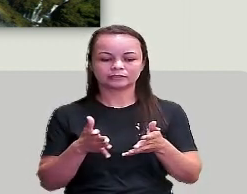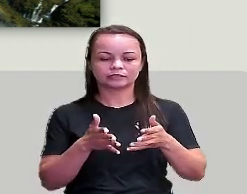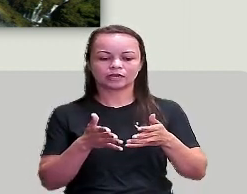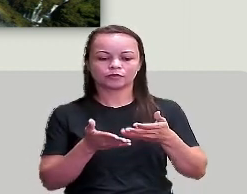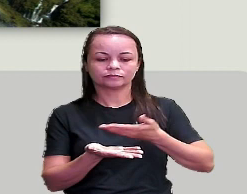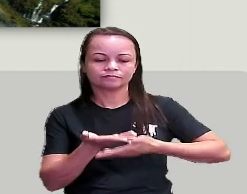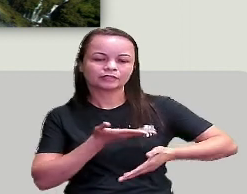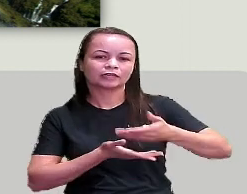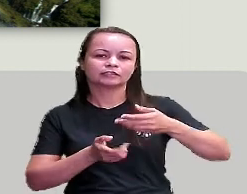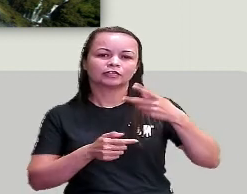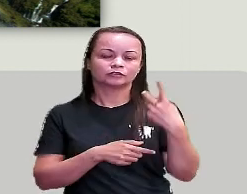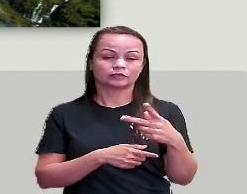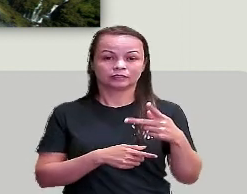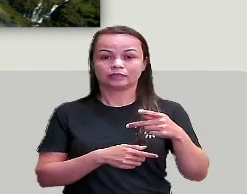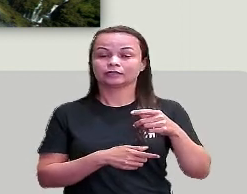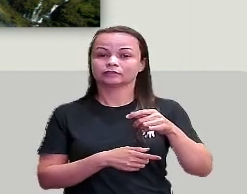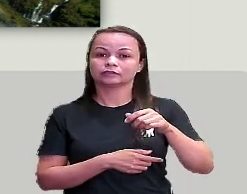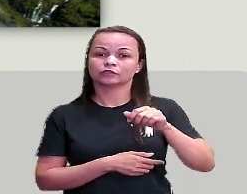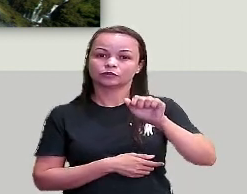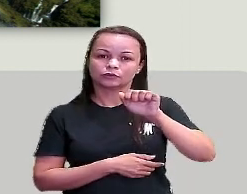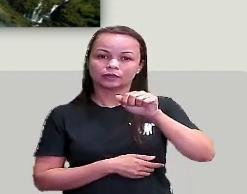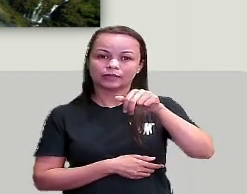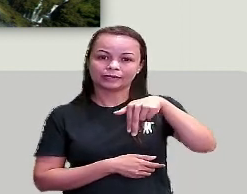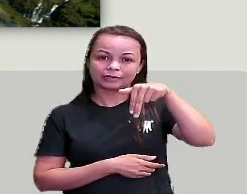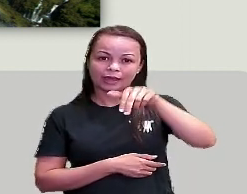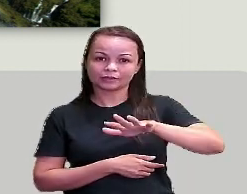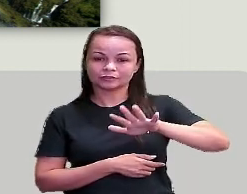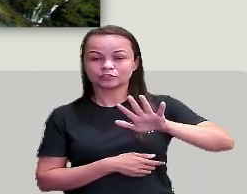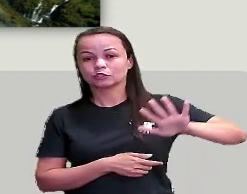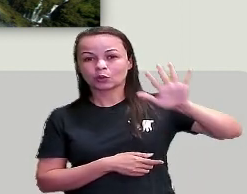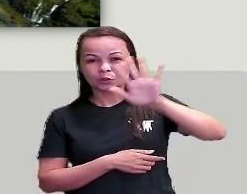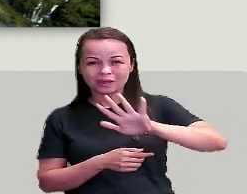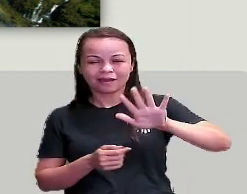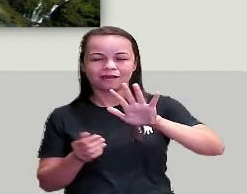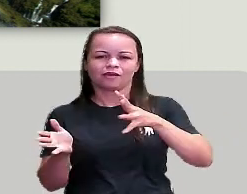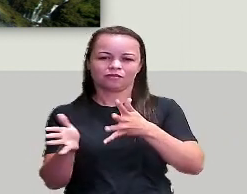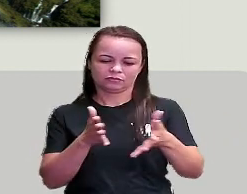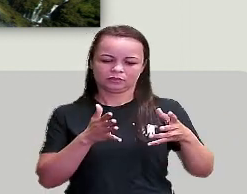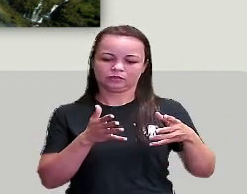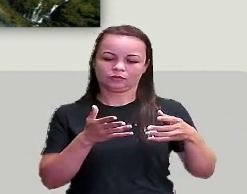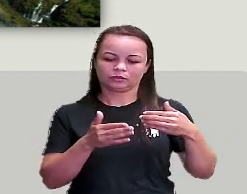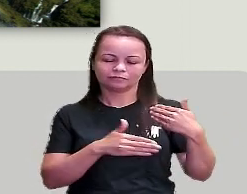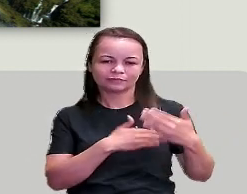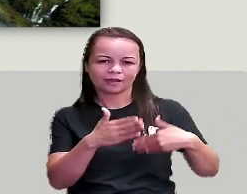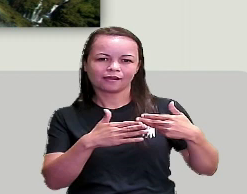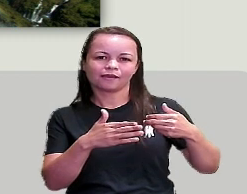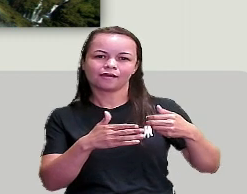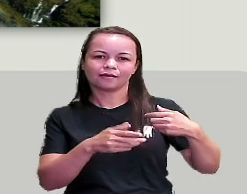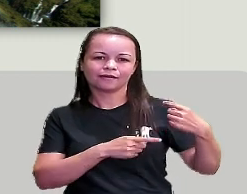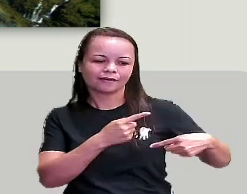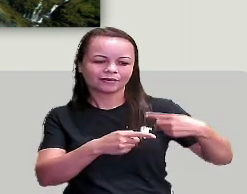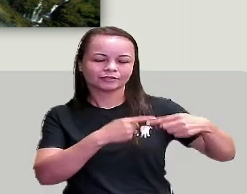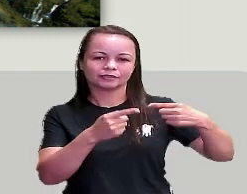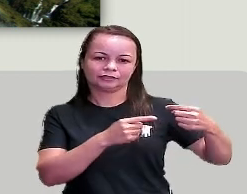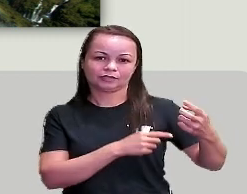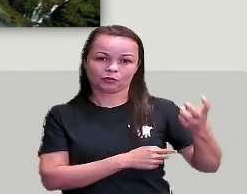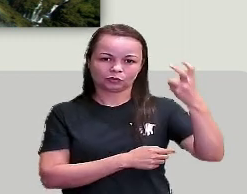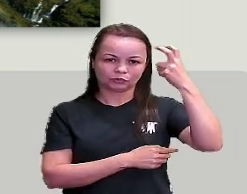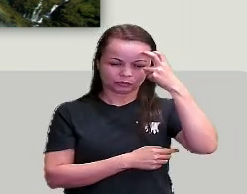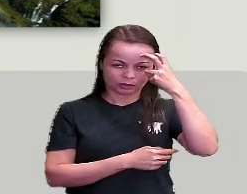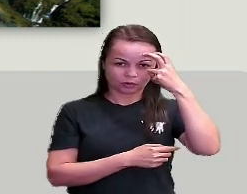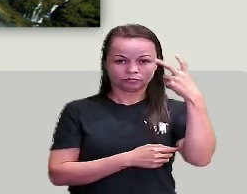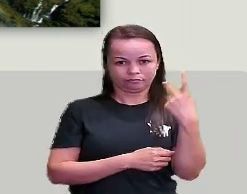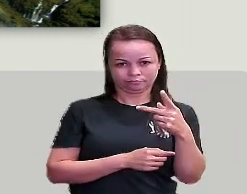local, regional e nacional, compondo parte da herança cultural. Por meio do patrimônio